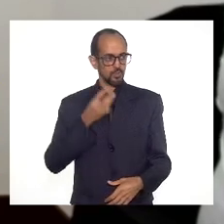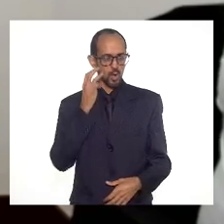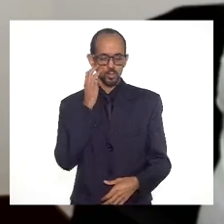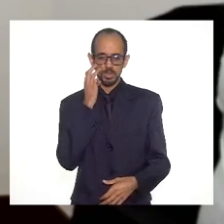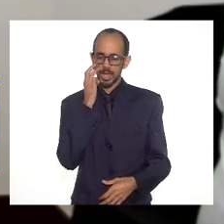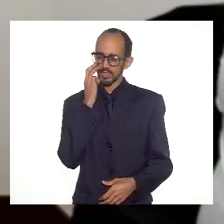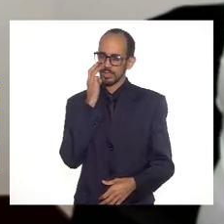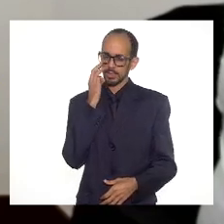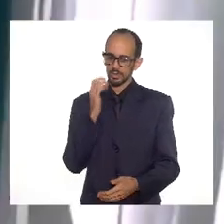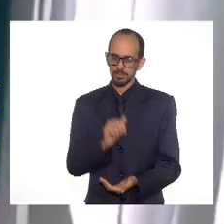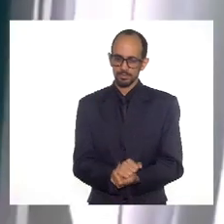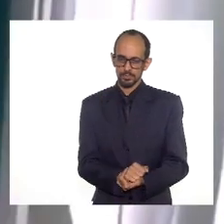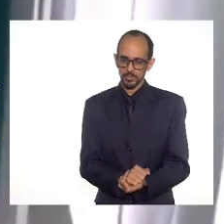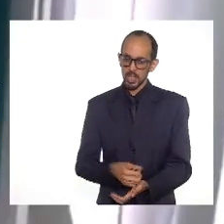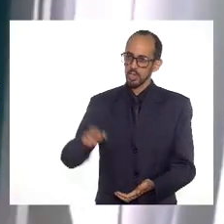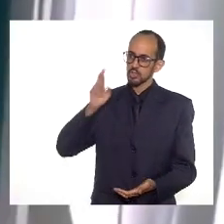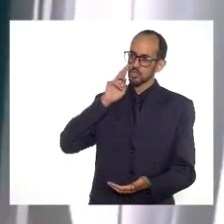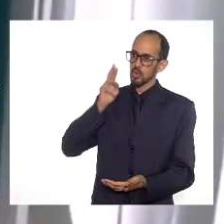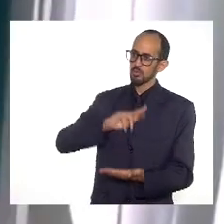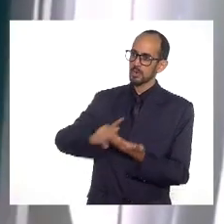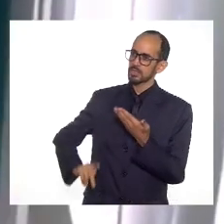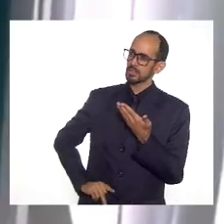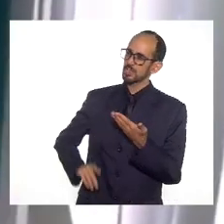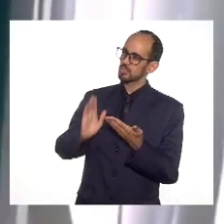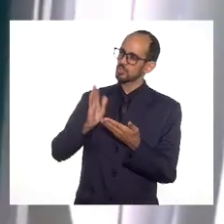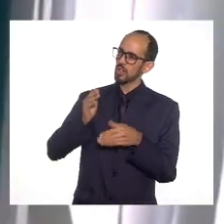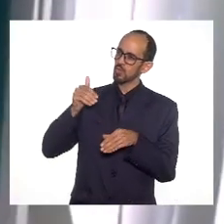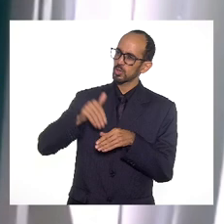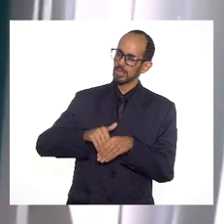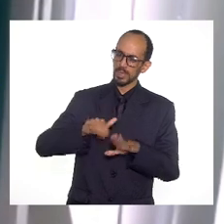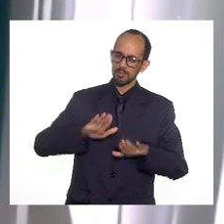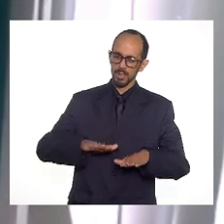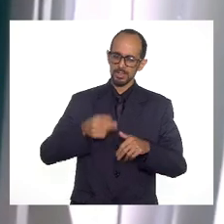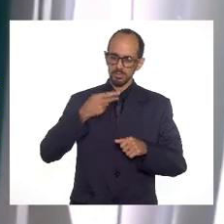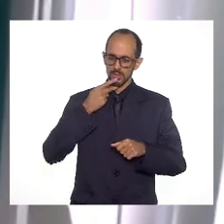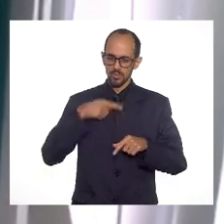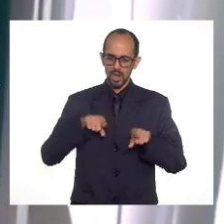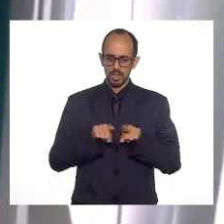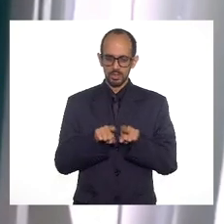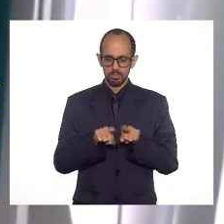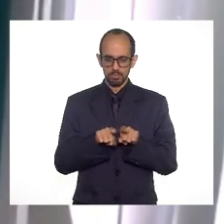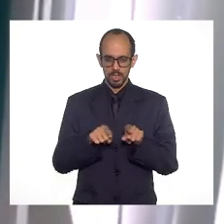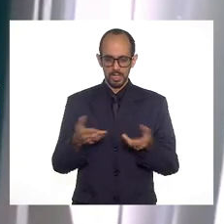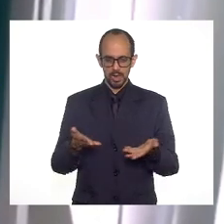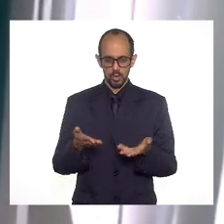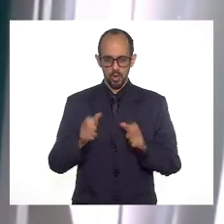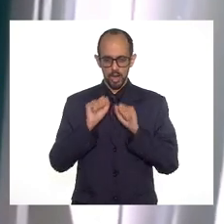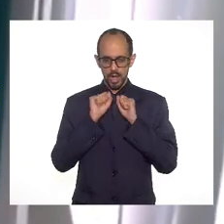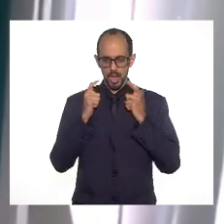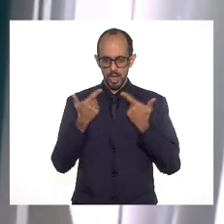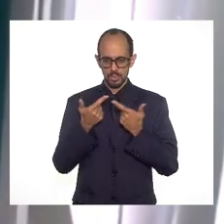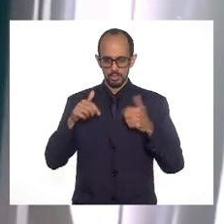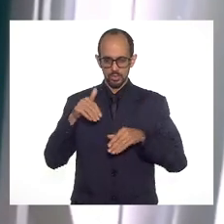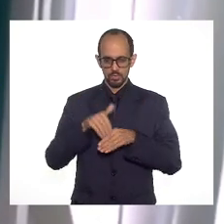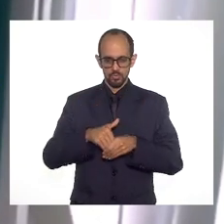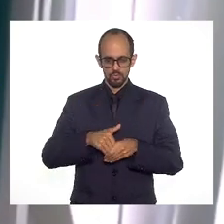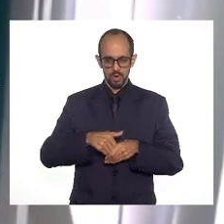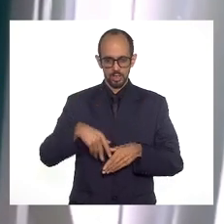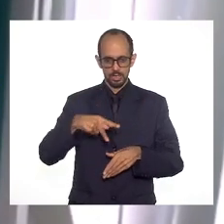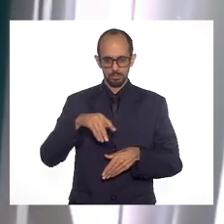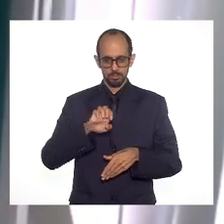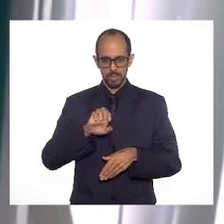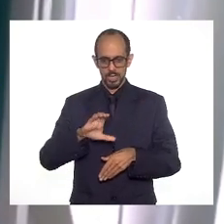Carneiro. Senhor presidente, eu já votei, mas eu quero apenas dizer o seguinte, enquanto agora a Assembleia, neste momento, vota PEC